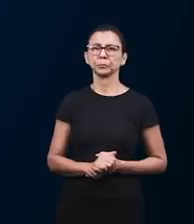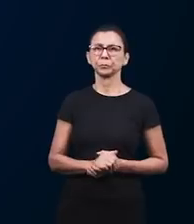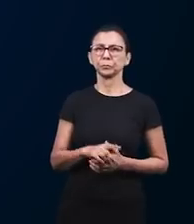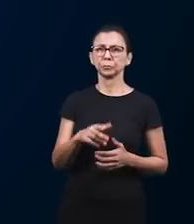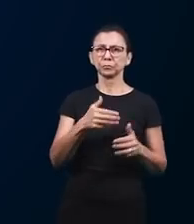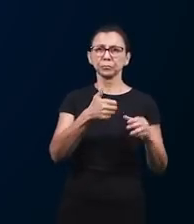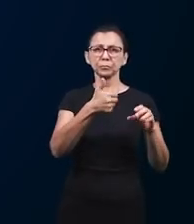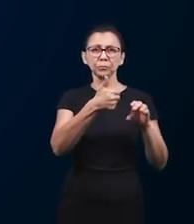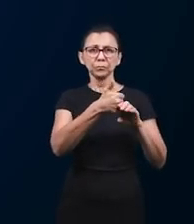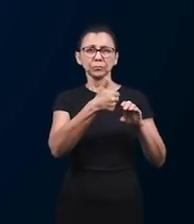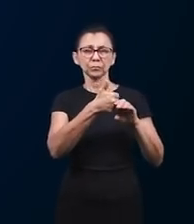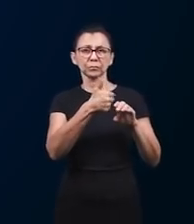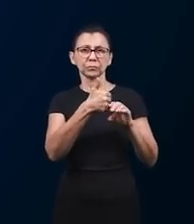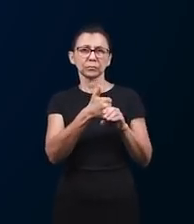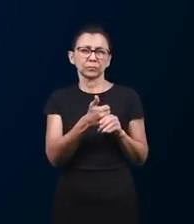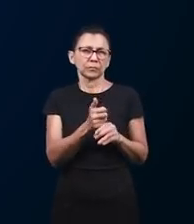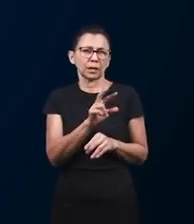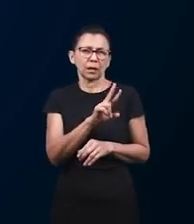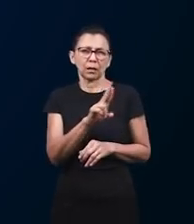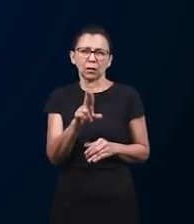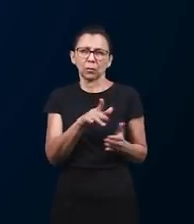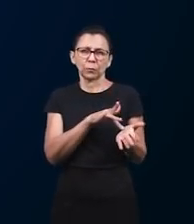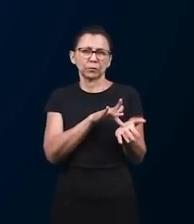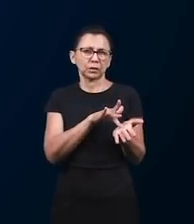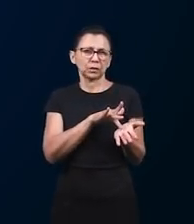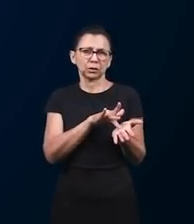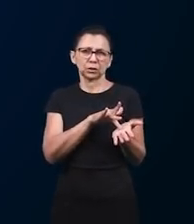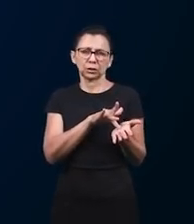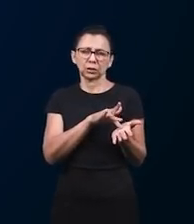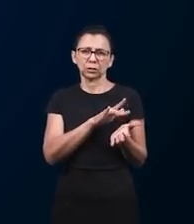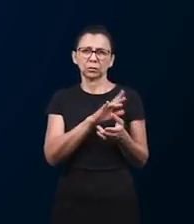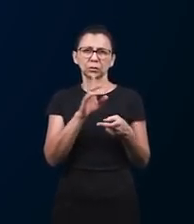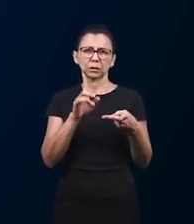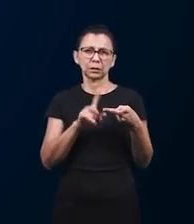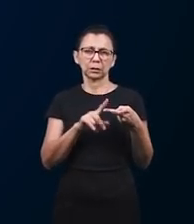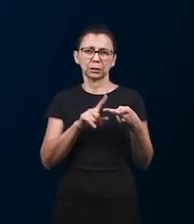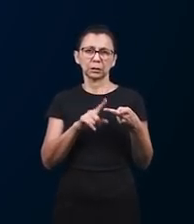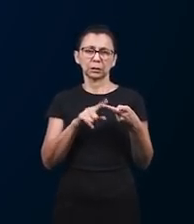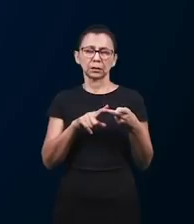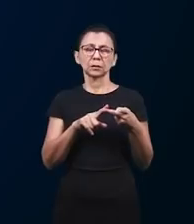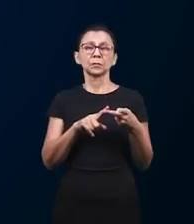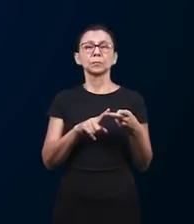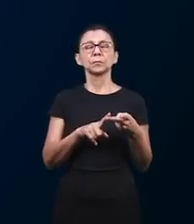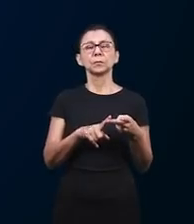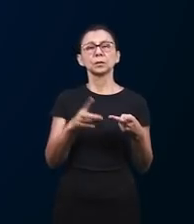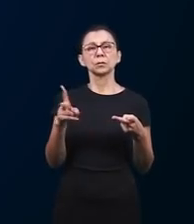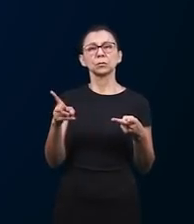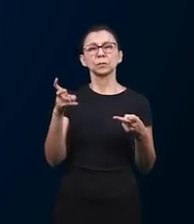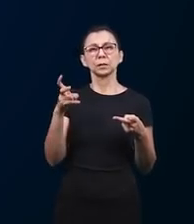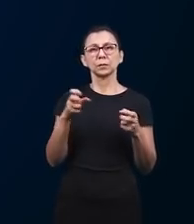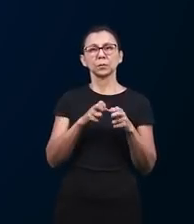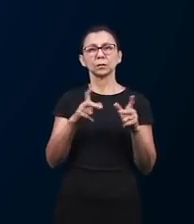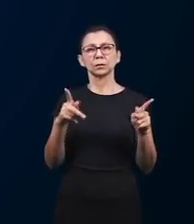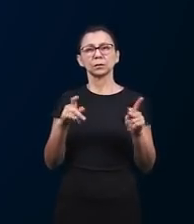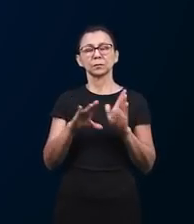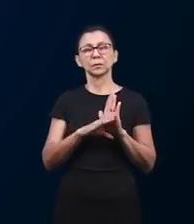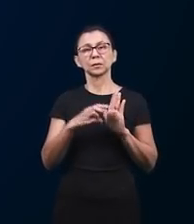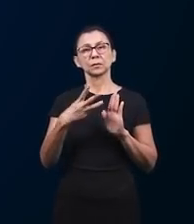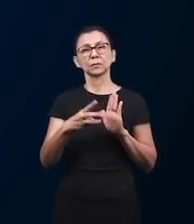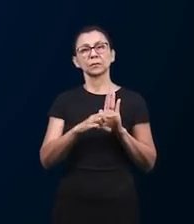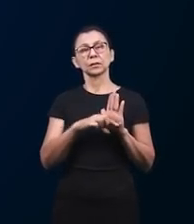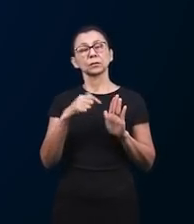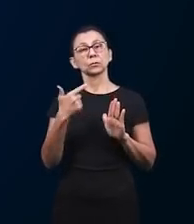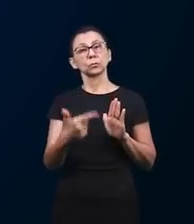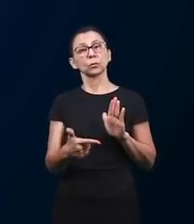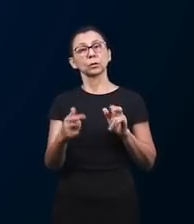cristianismo nominal e aparente. Já na segunda situação profética, se encontra em Apocalipse, capítulo 3, verso